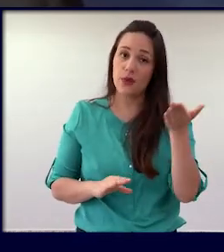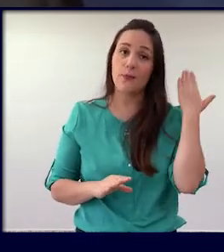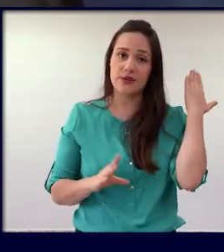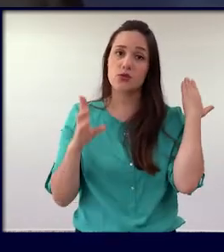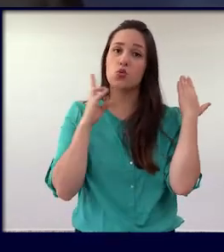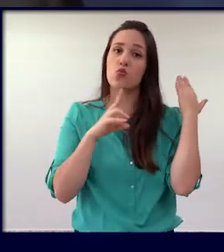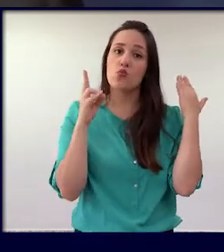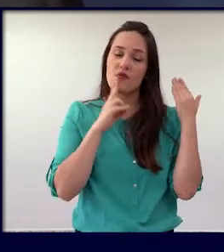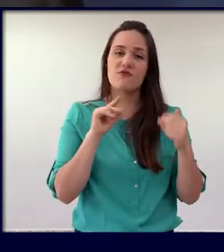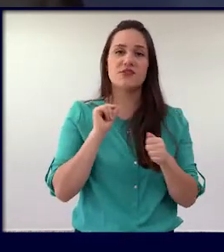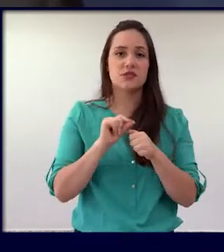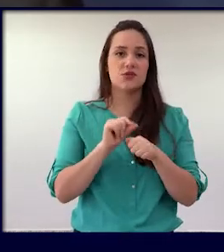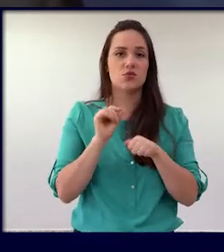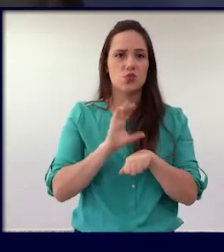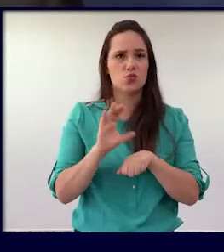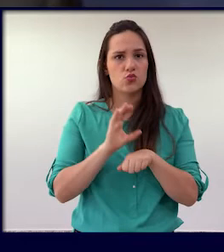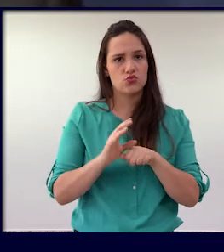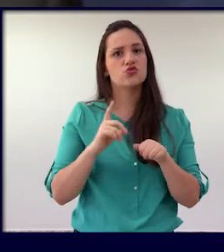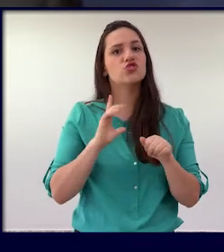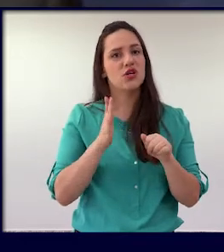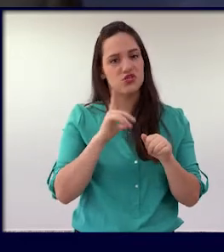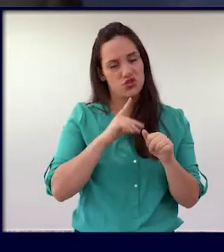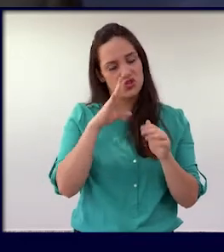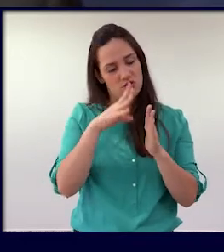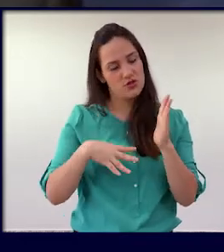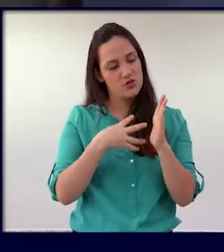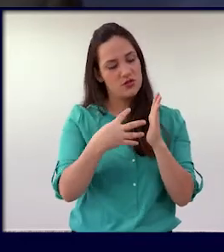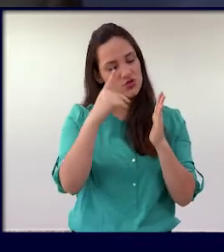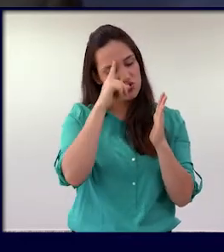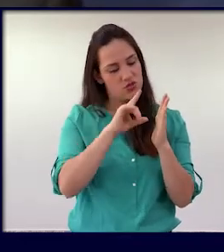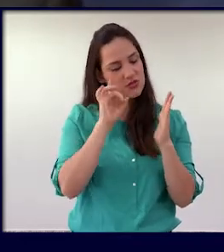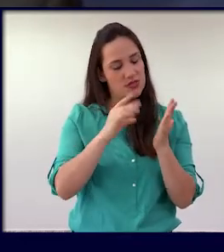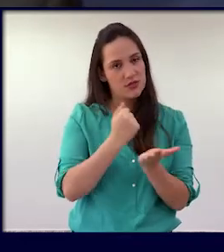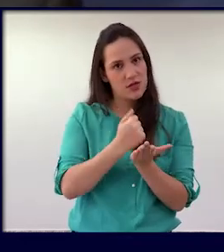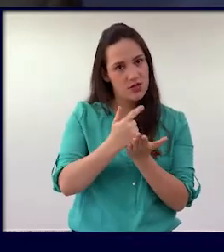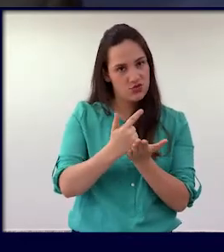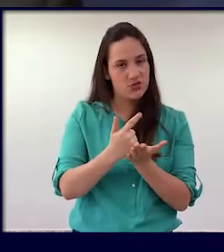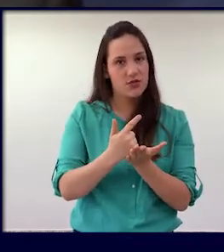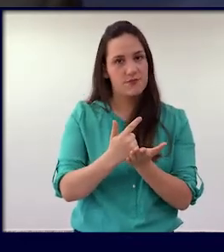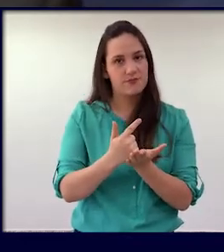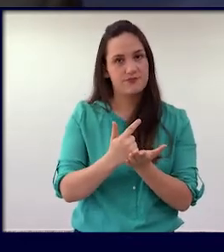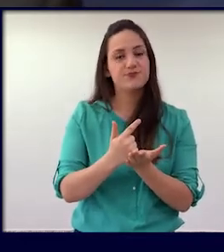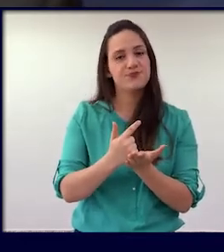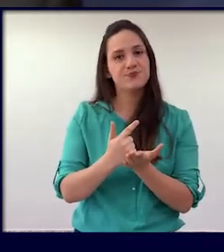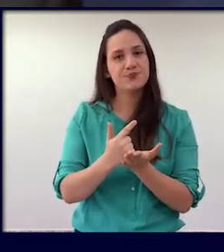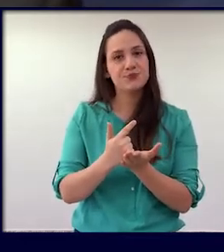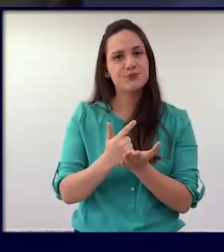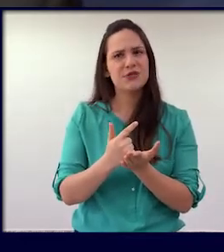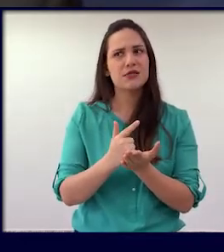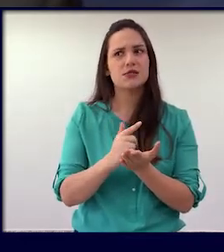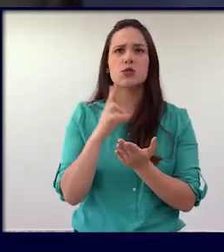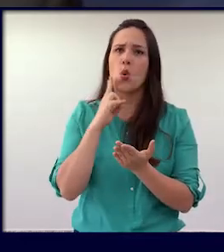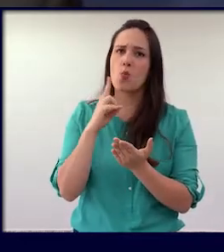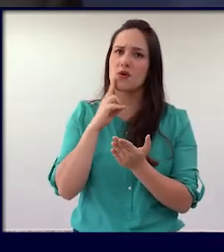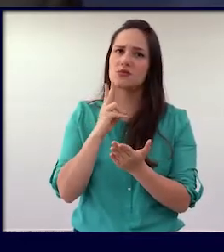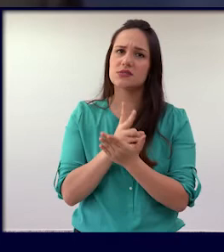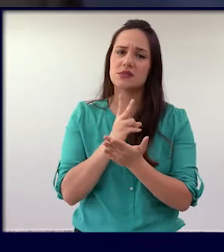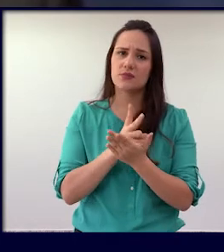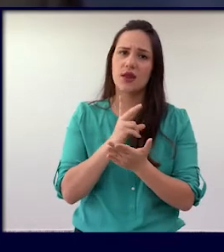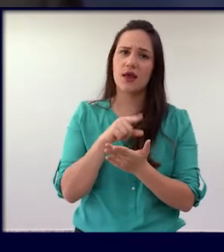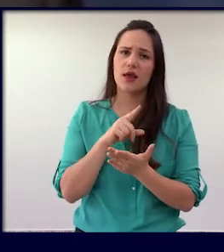quando nós estávamos em período normal, né, nós tínhamos um calendário eleitoral e, via de regra,